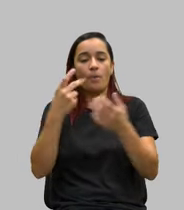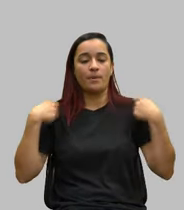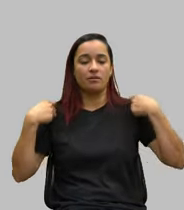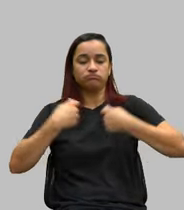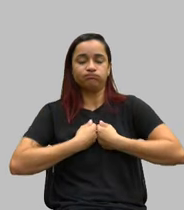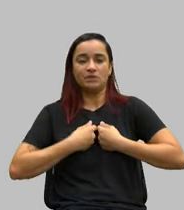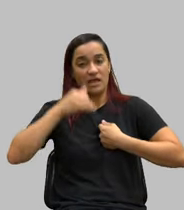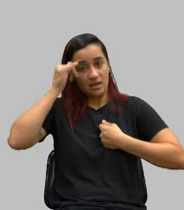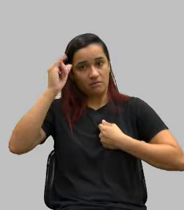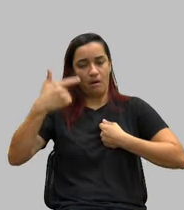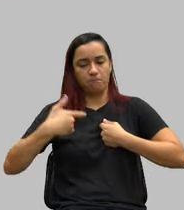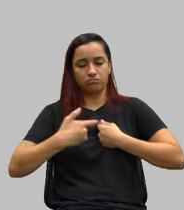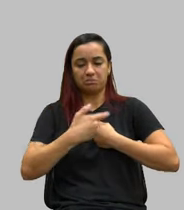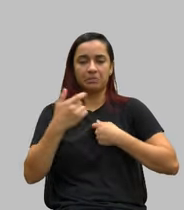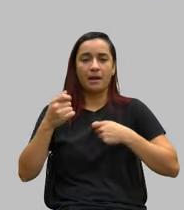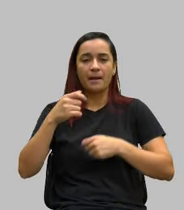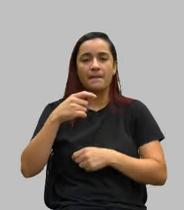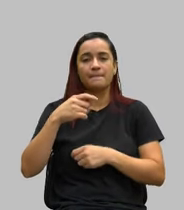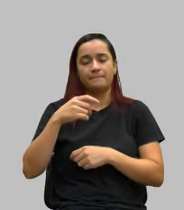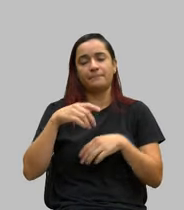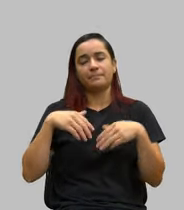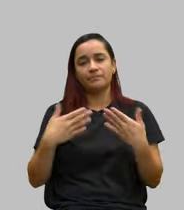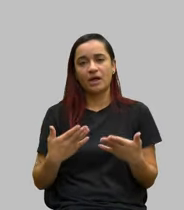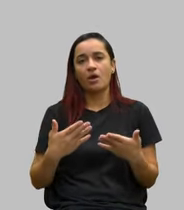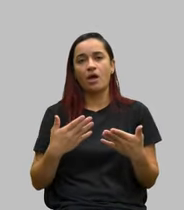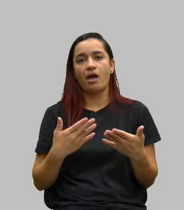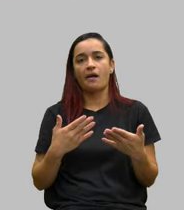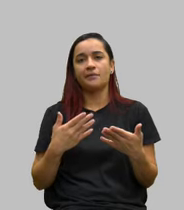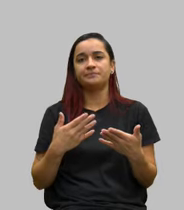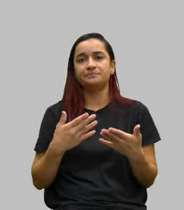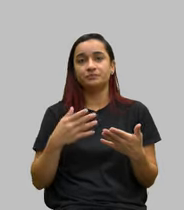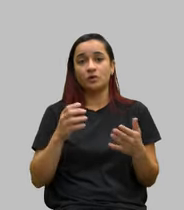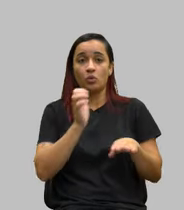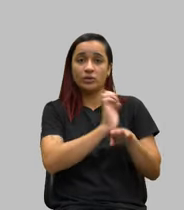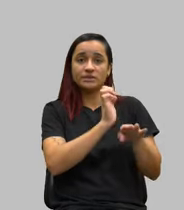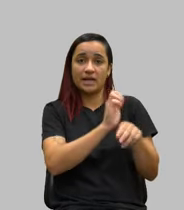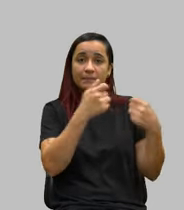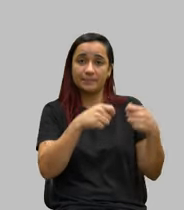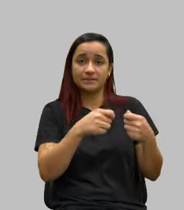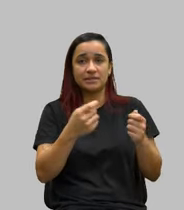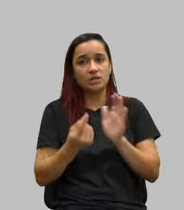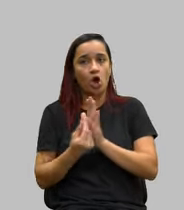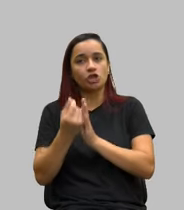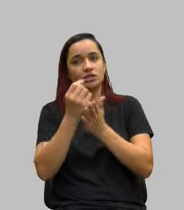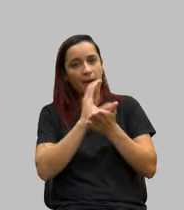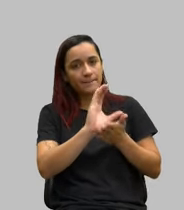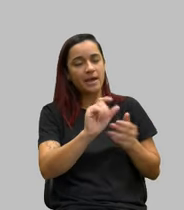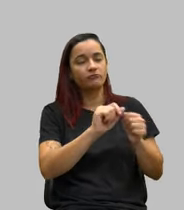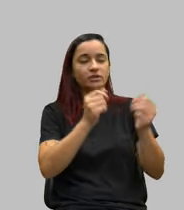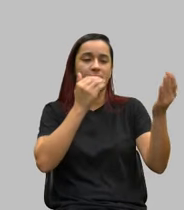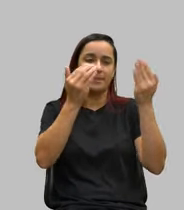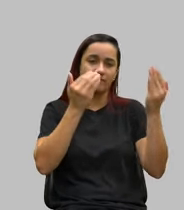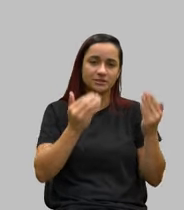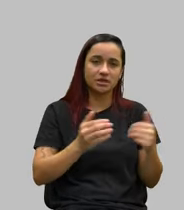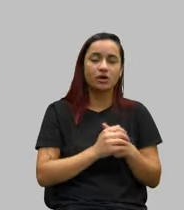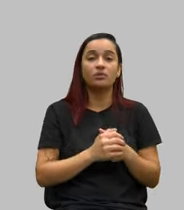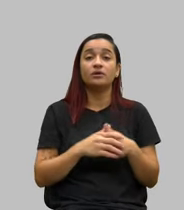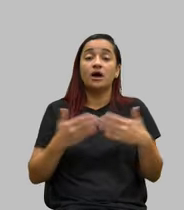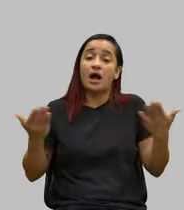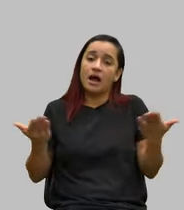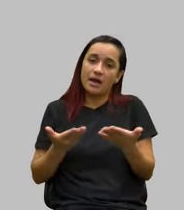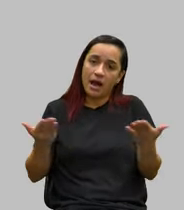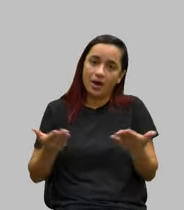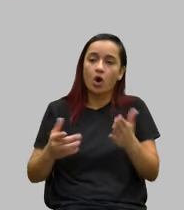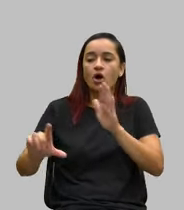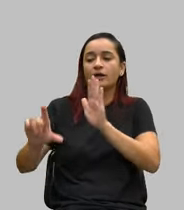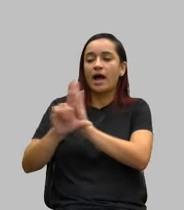Nós demos um prazo de 1 ano porque o estado precisava tratar isso no âmbito orçamentar fazer previsão e agora a lei do nosso